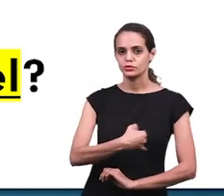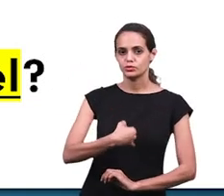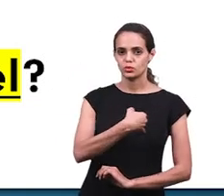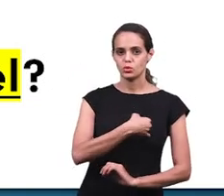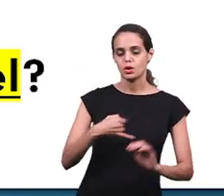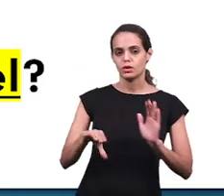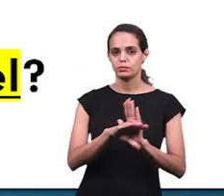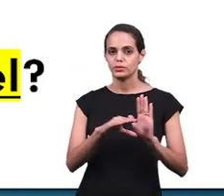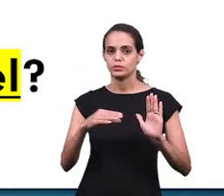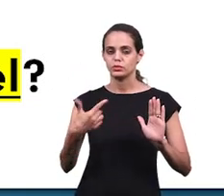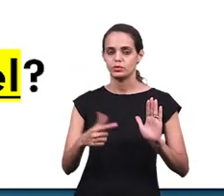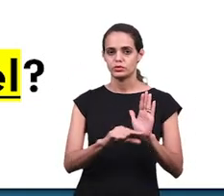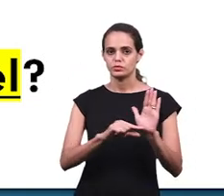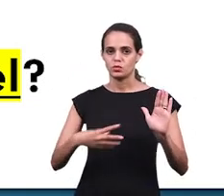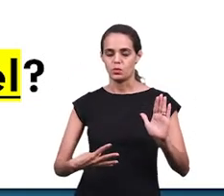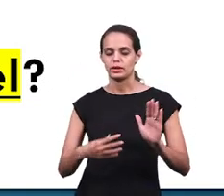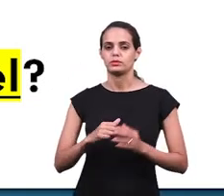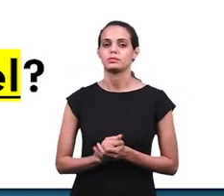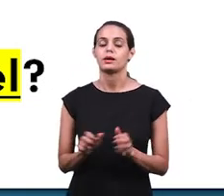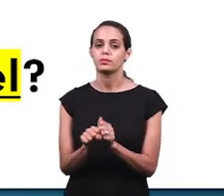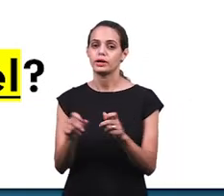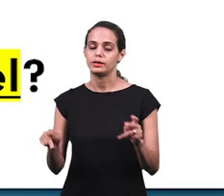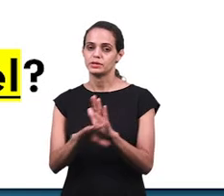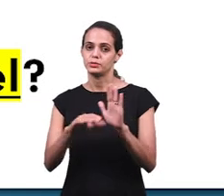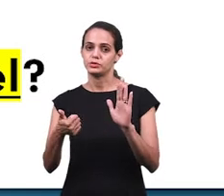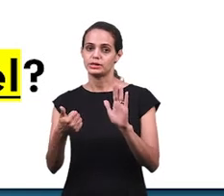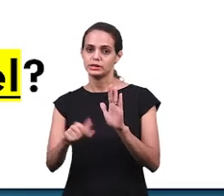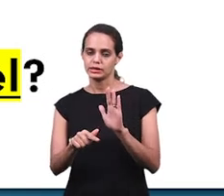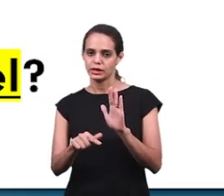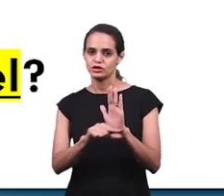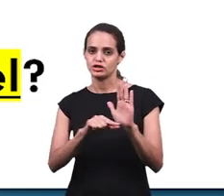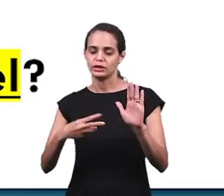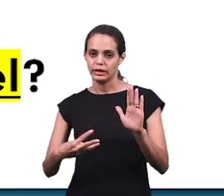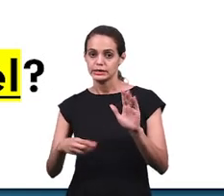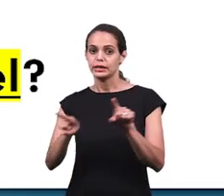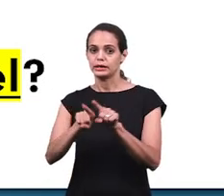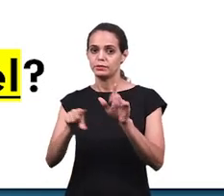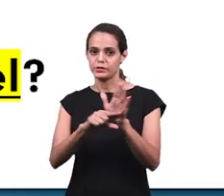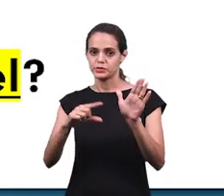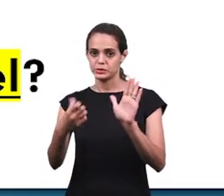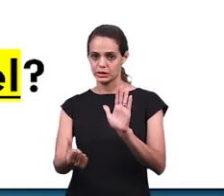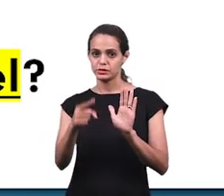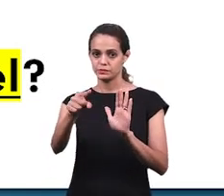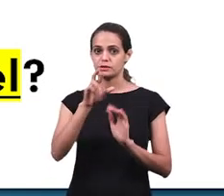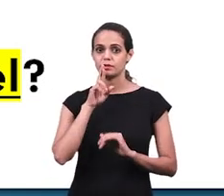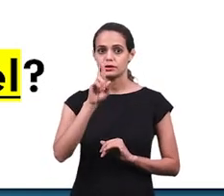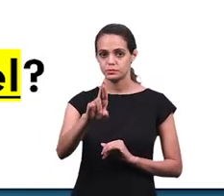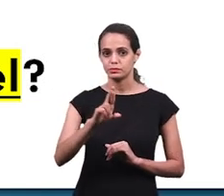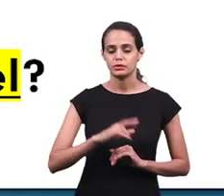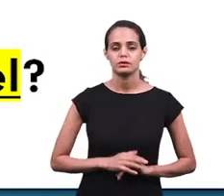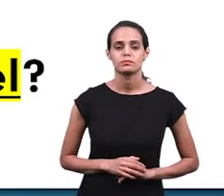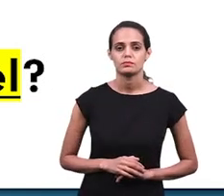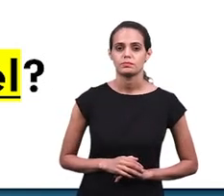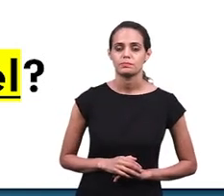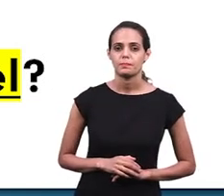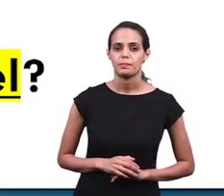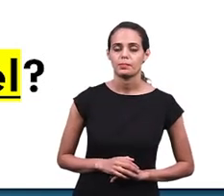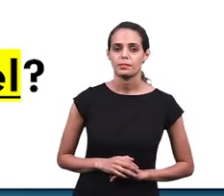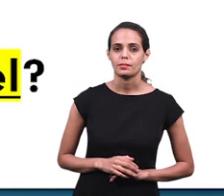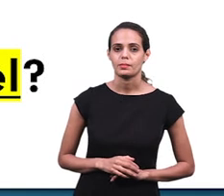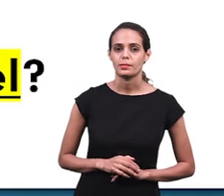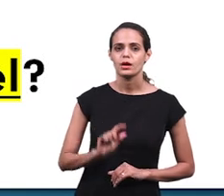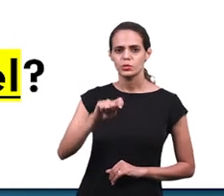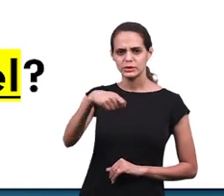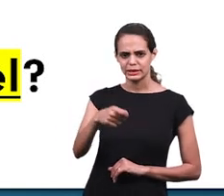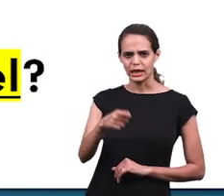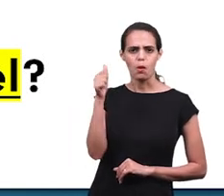João 2,4, Apocalipse 17,3 e 17,6 e responda: a palavra